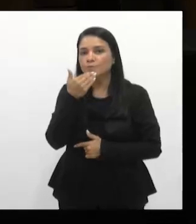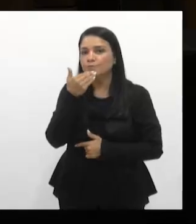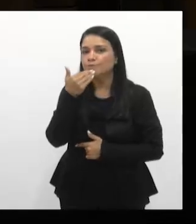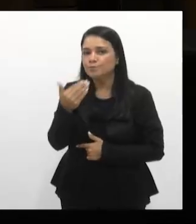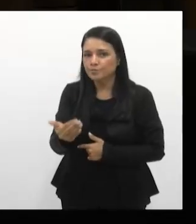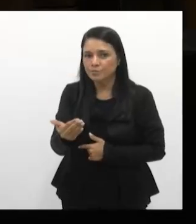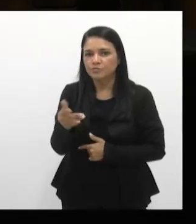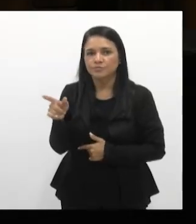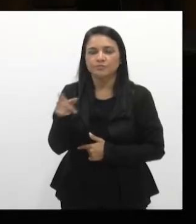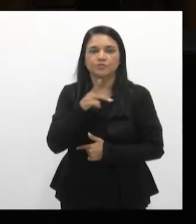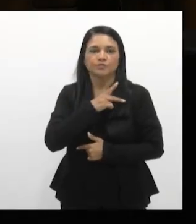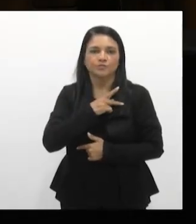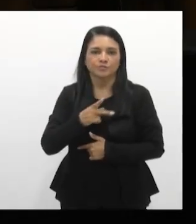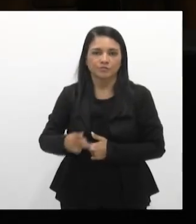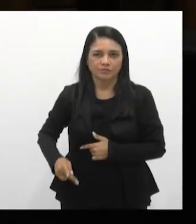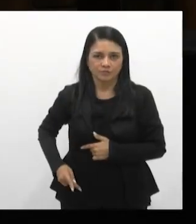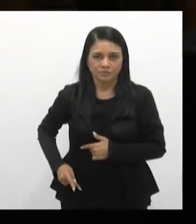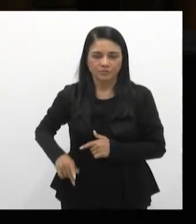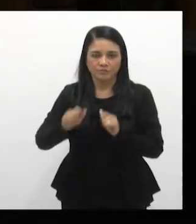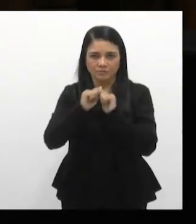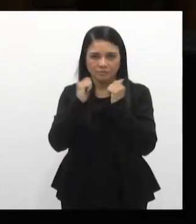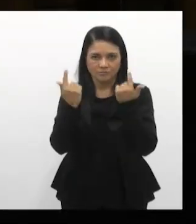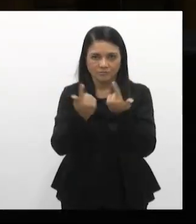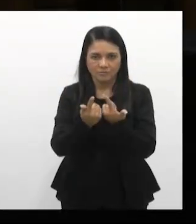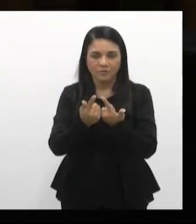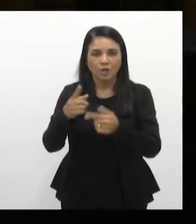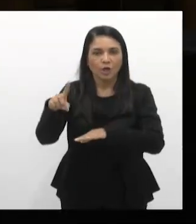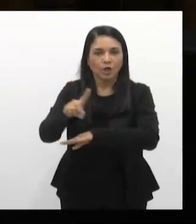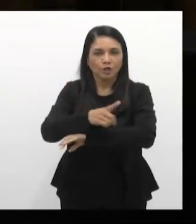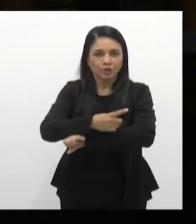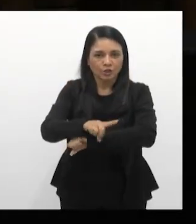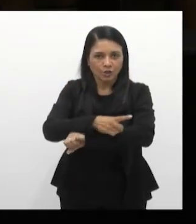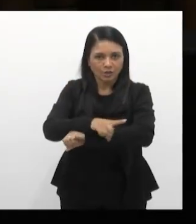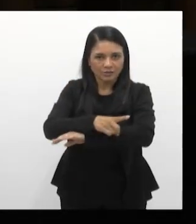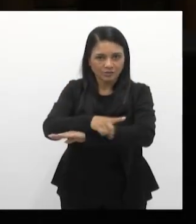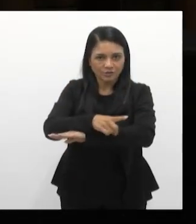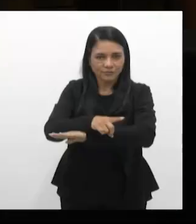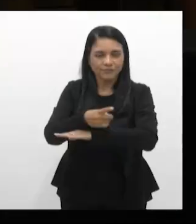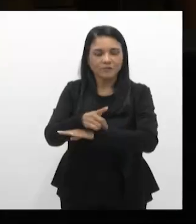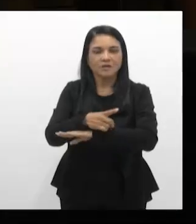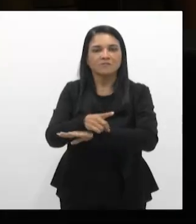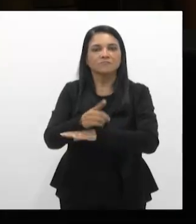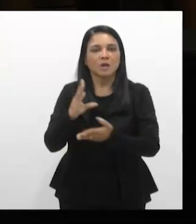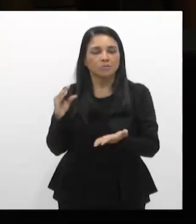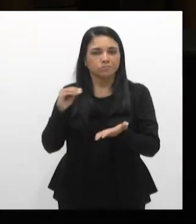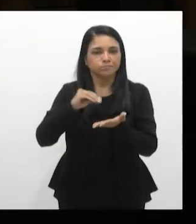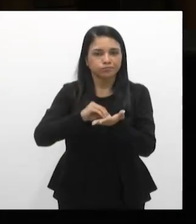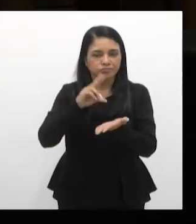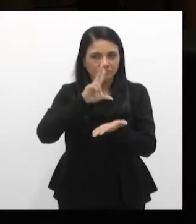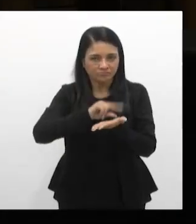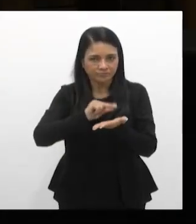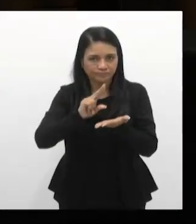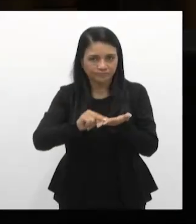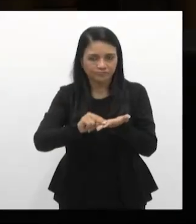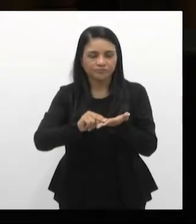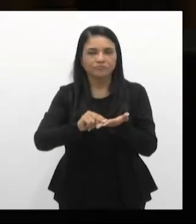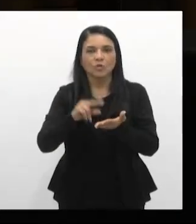solicitando ao presidente da Casa, o deputado Douglas Ruas, a inclusão em regime de urgência para que nós